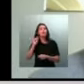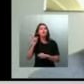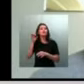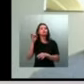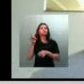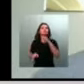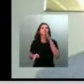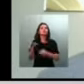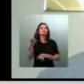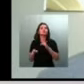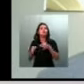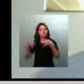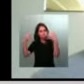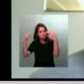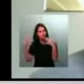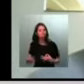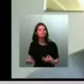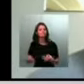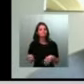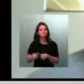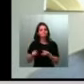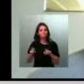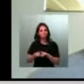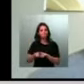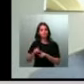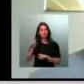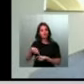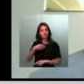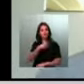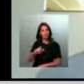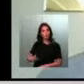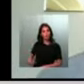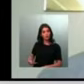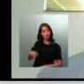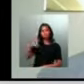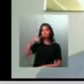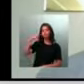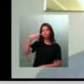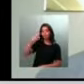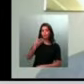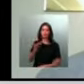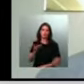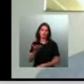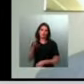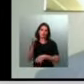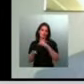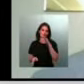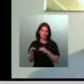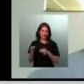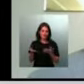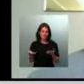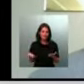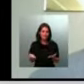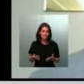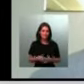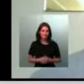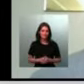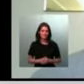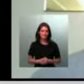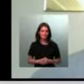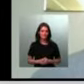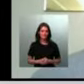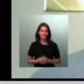justiça, a vigorosa prestação estatal de uma iniciativa que